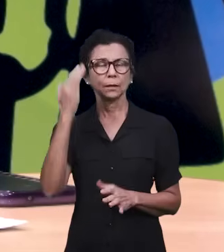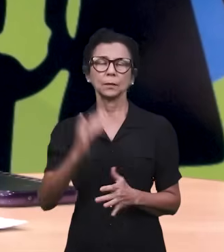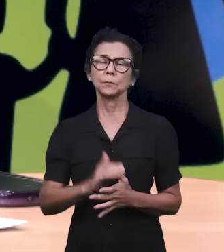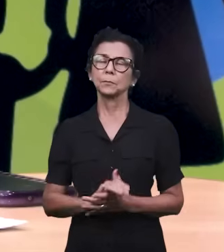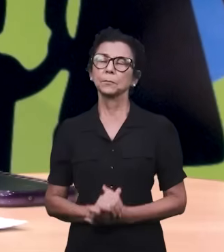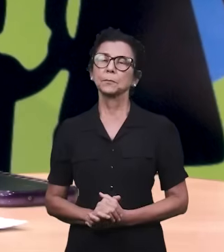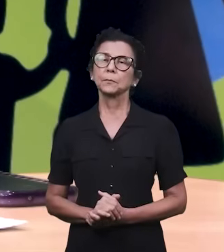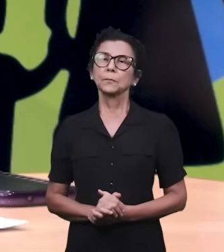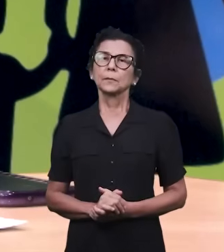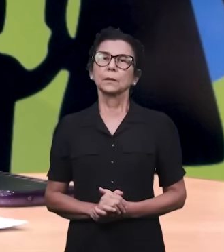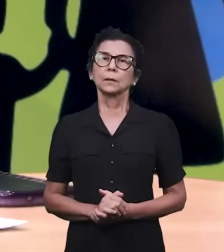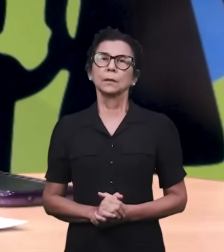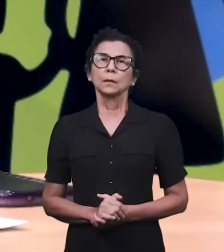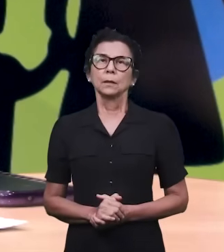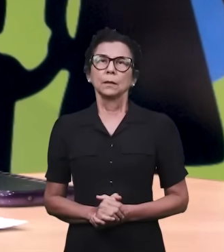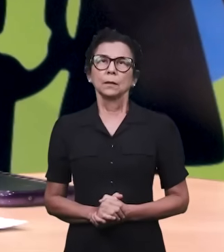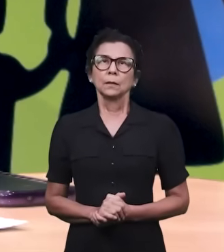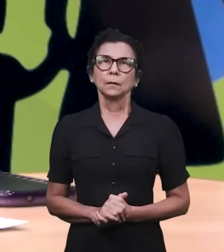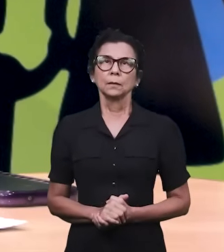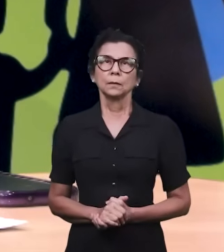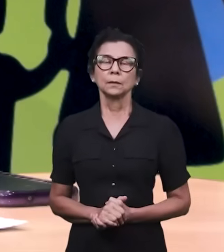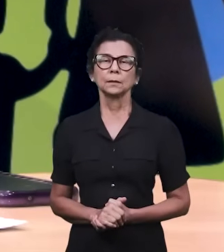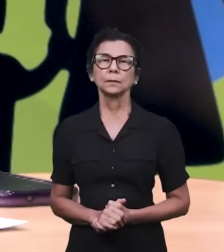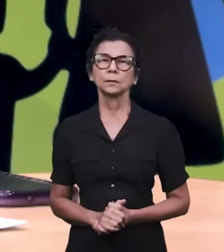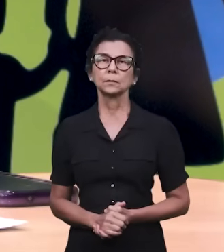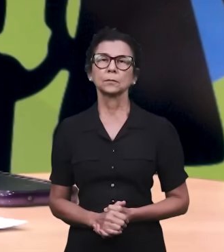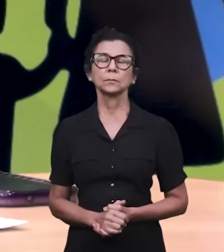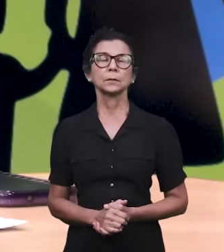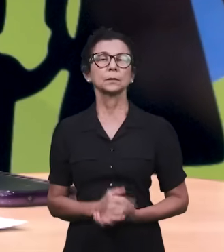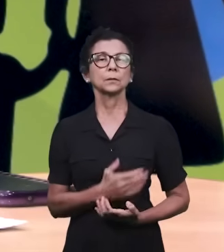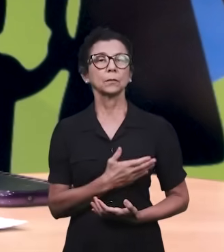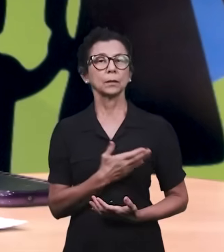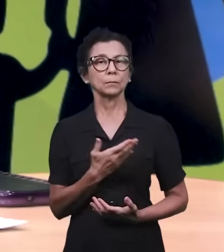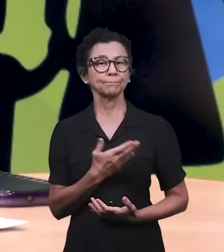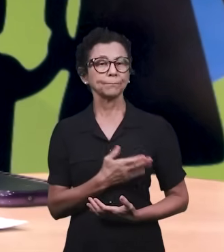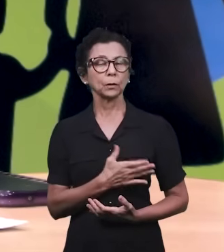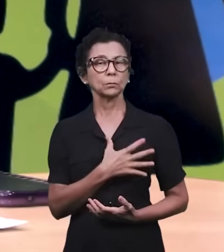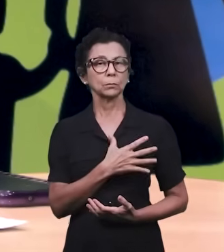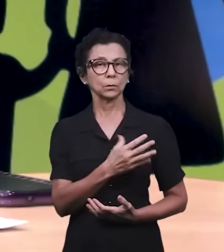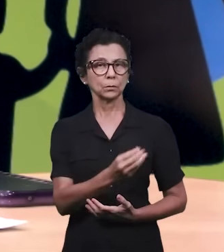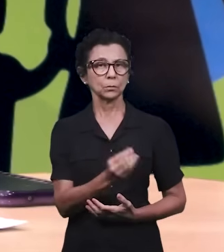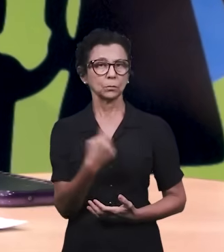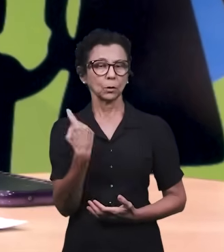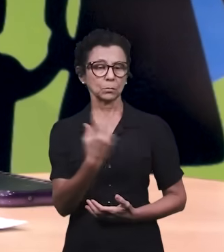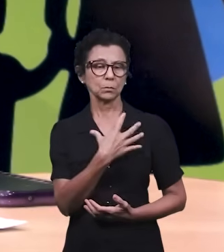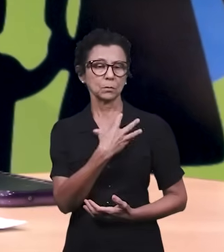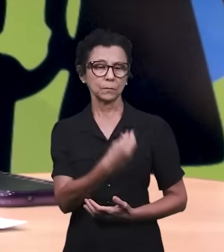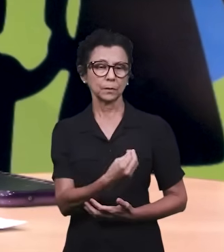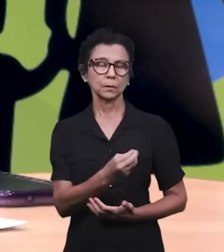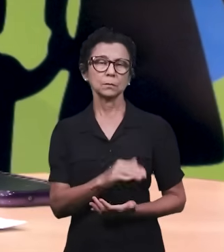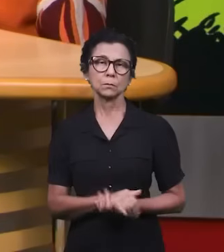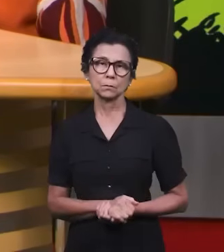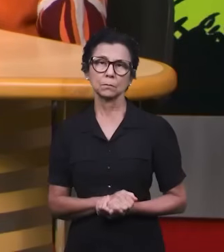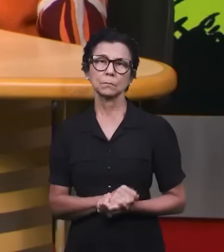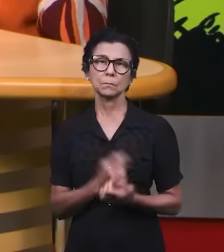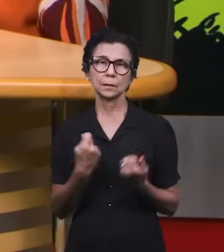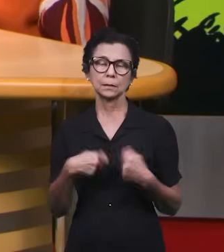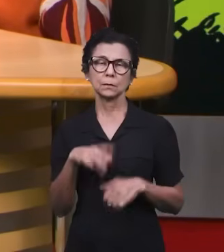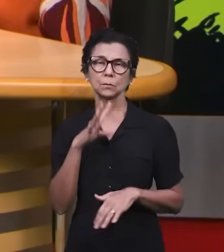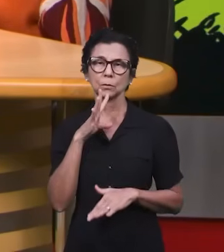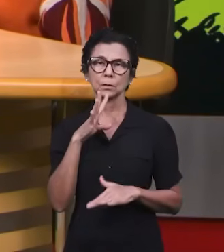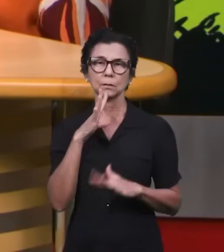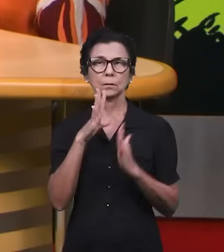já vão tendo dentro da palavra de Deus, dentro daquilo que Deus nos deixou de mais precioso, que é a Bíblia, né? Sua